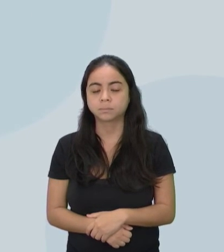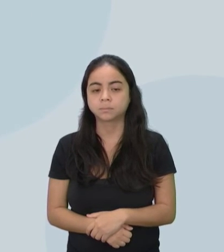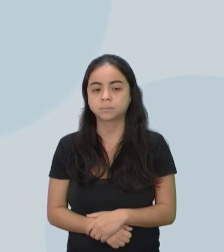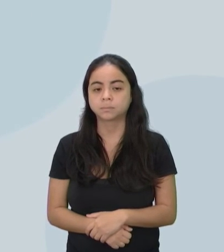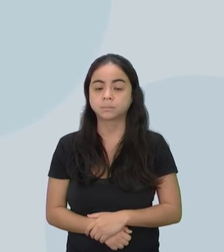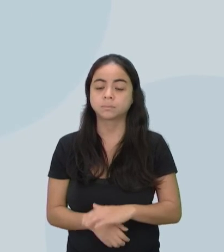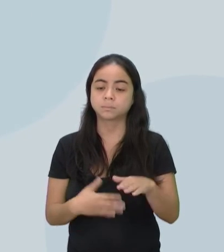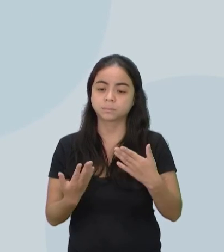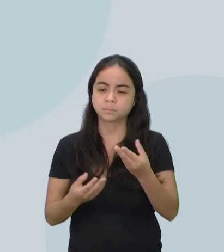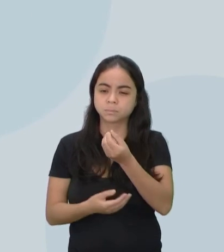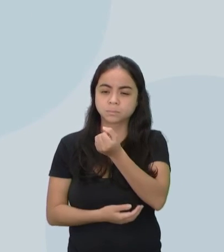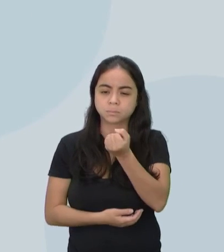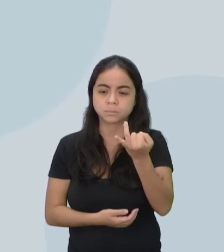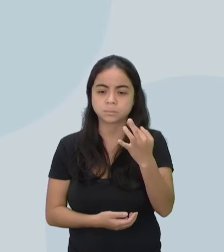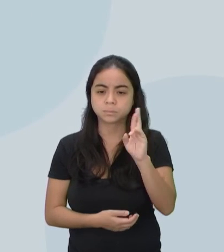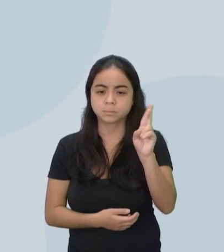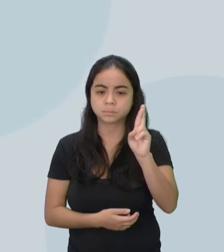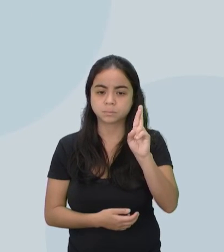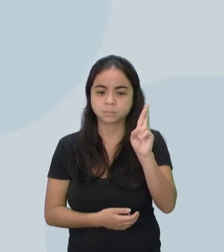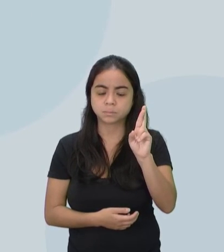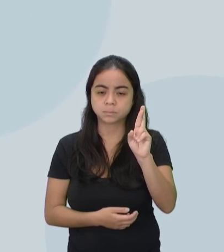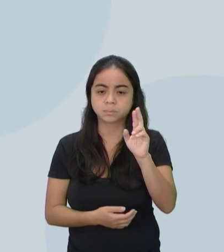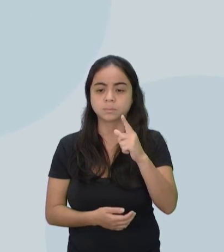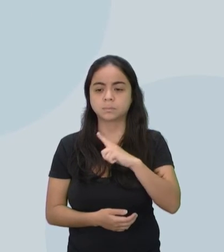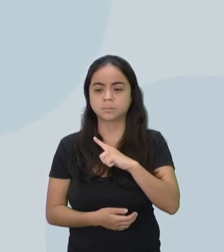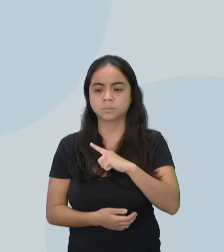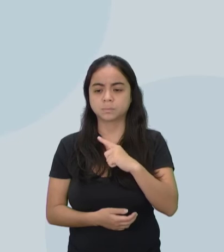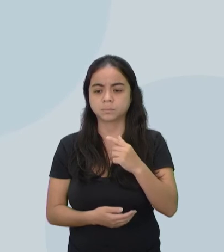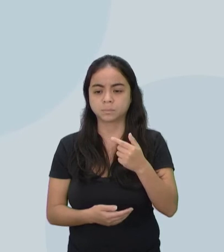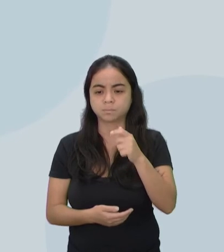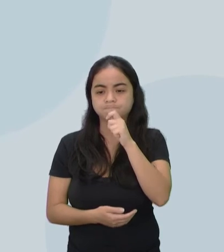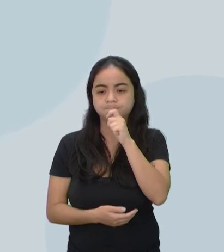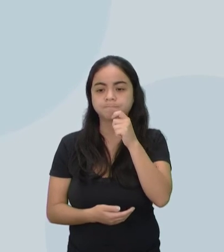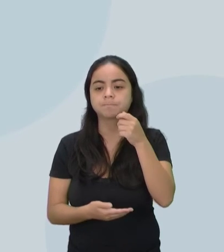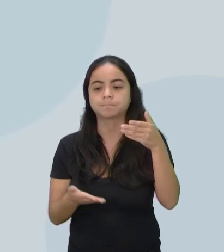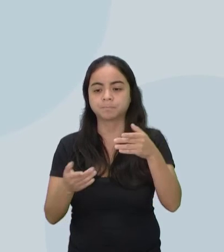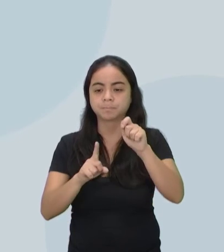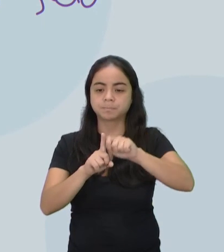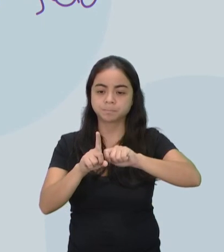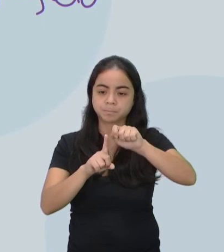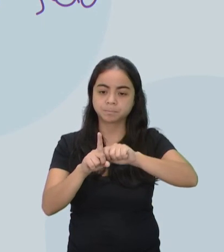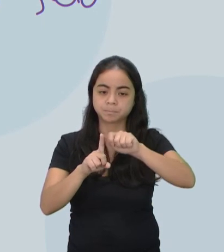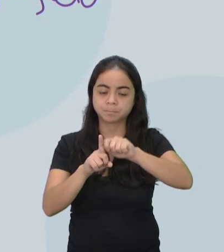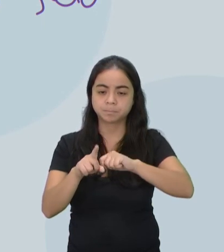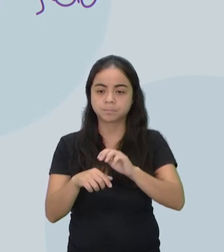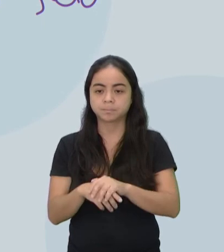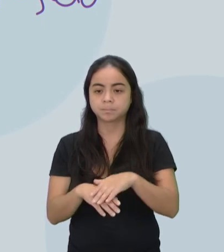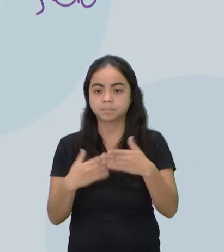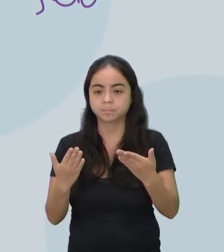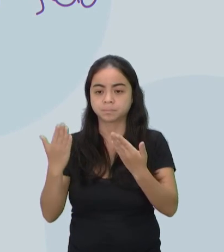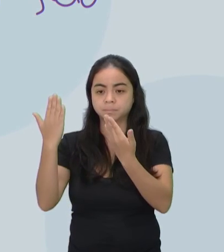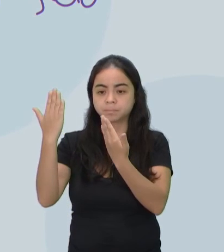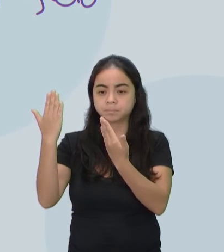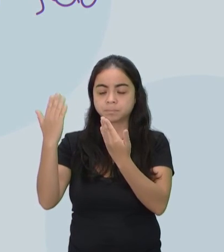E qual é o valor em reais que sobra mensalmente? Nós vamos pegar